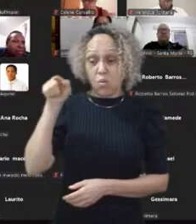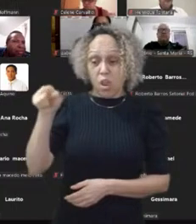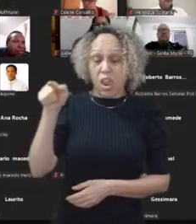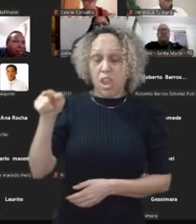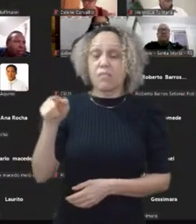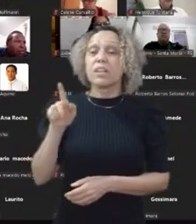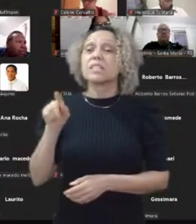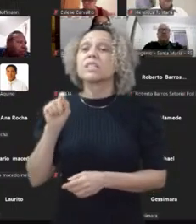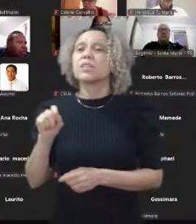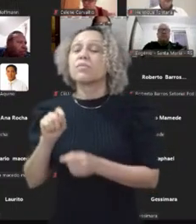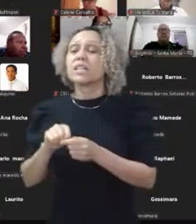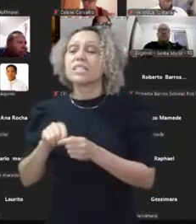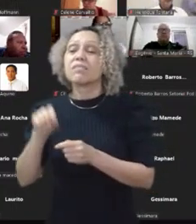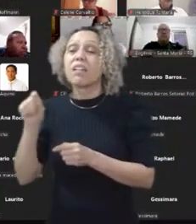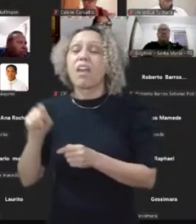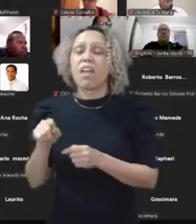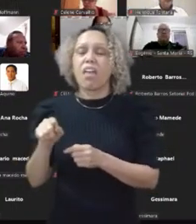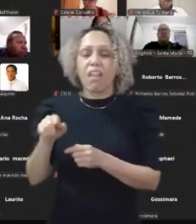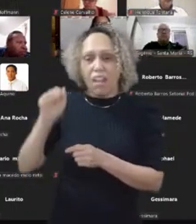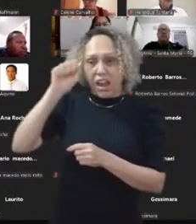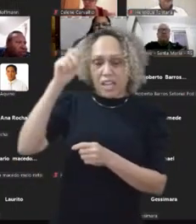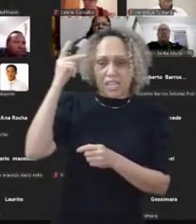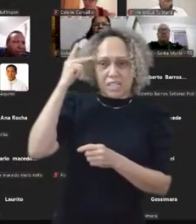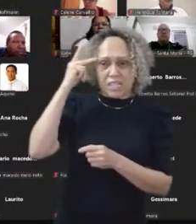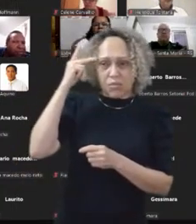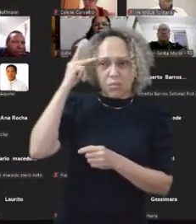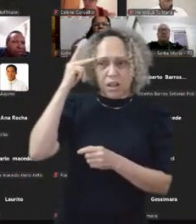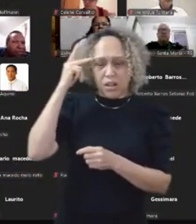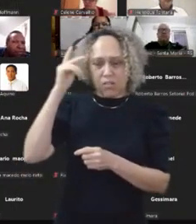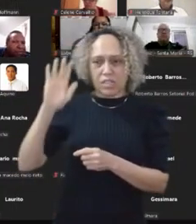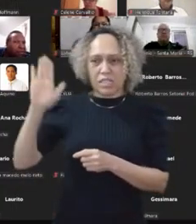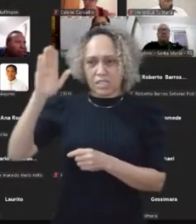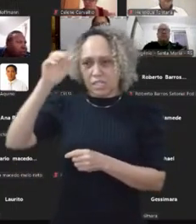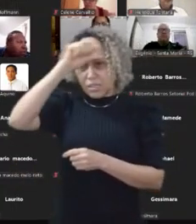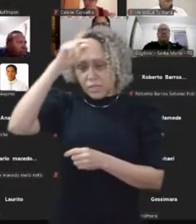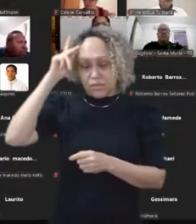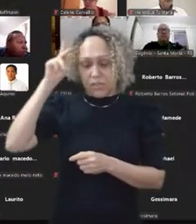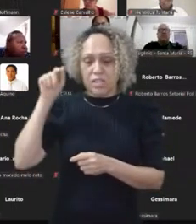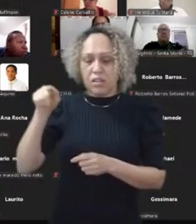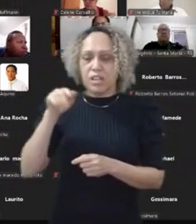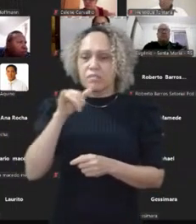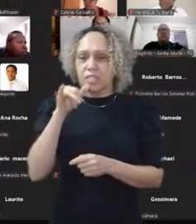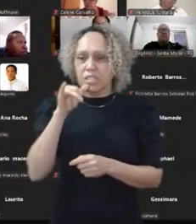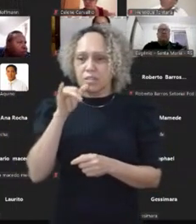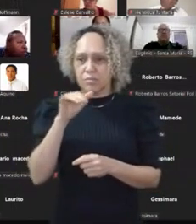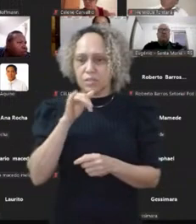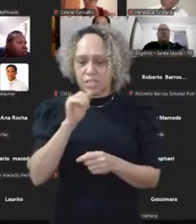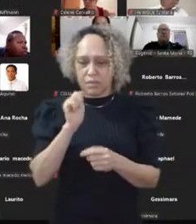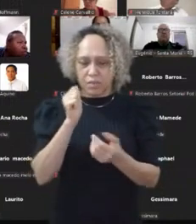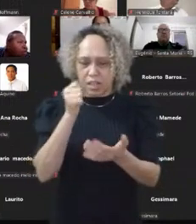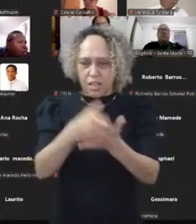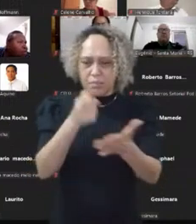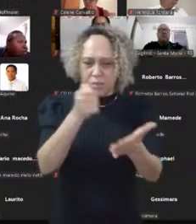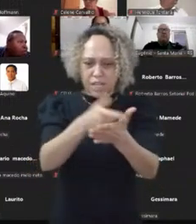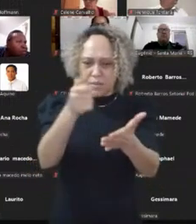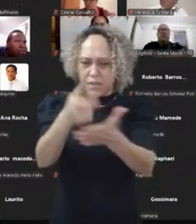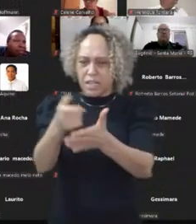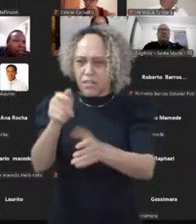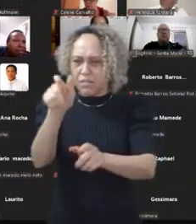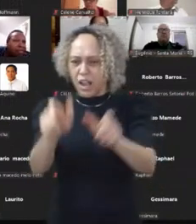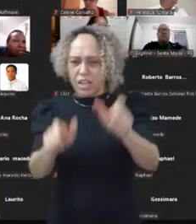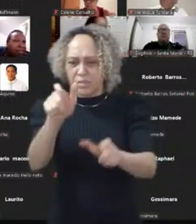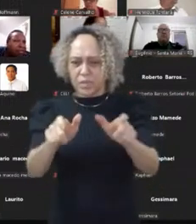conseguiam disseminar mais vídeos era os 30 30 cortes que tinham mais visualizações e ele remuneravam x y z